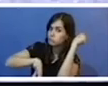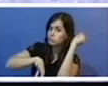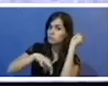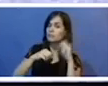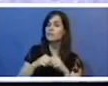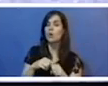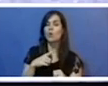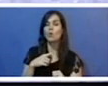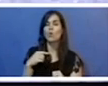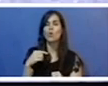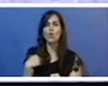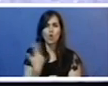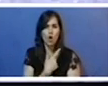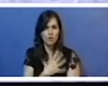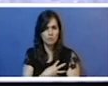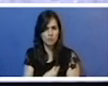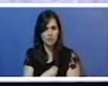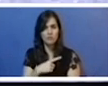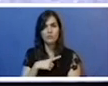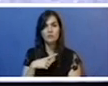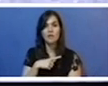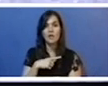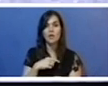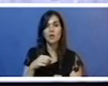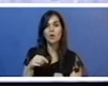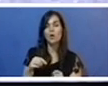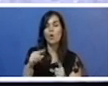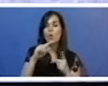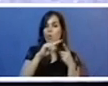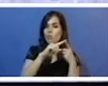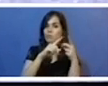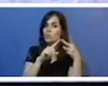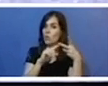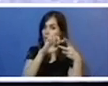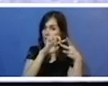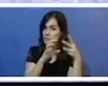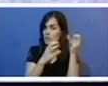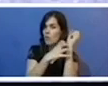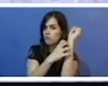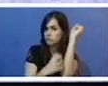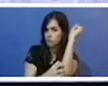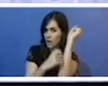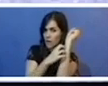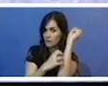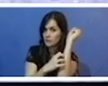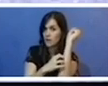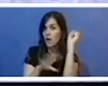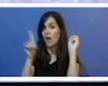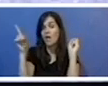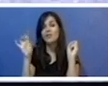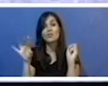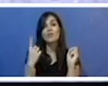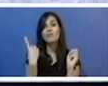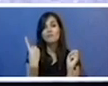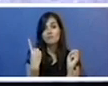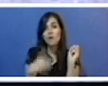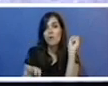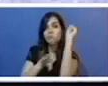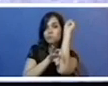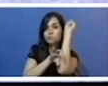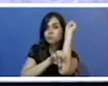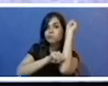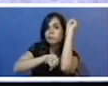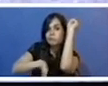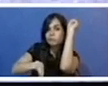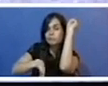as fezes e outra que sai a urina. Nesses animais não, é apenas uma. E é muito semelhante aos répteis e às